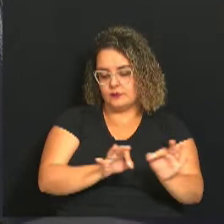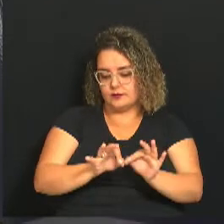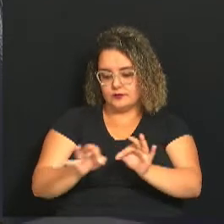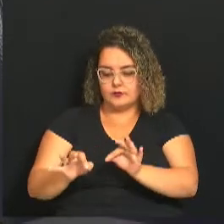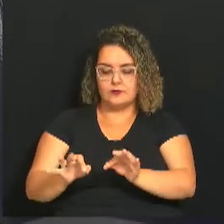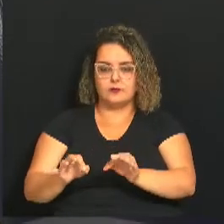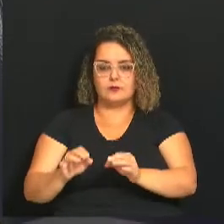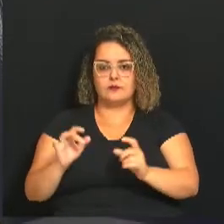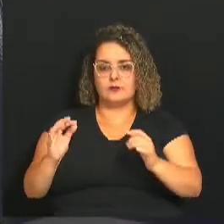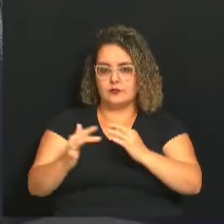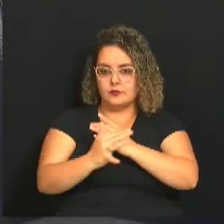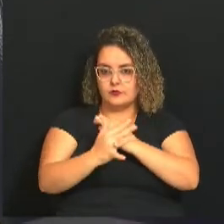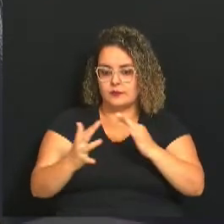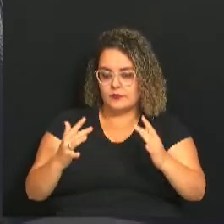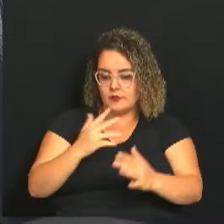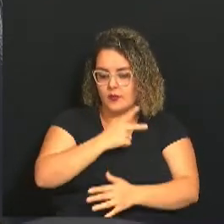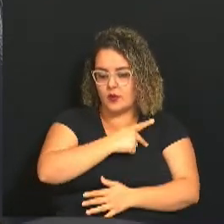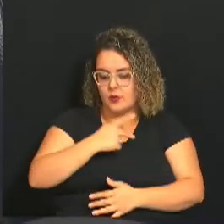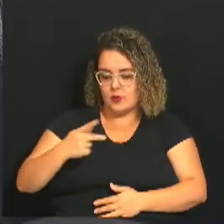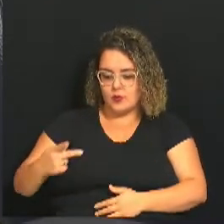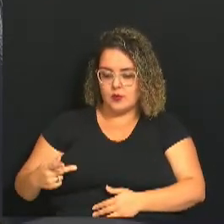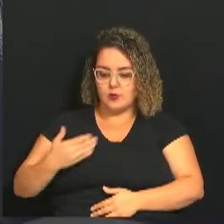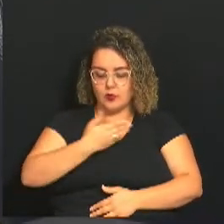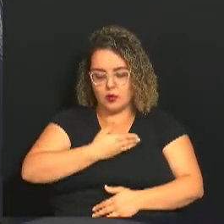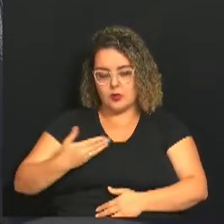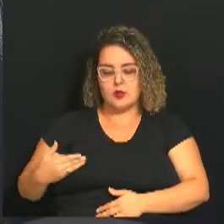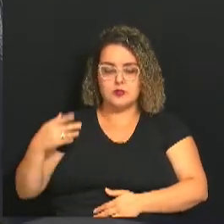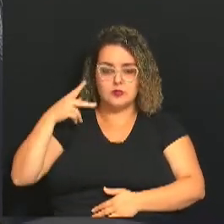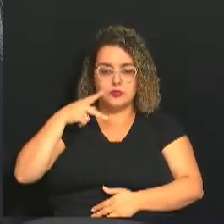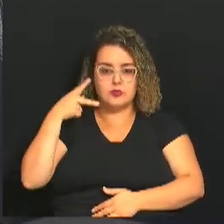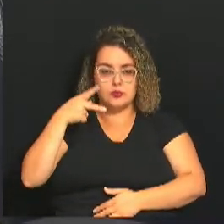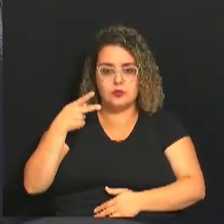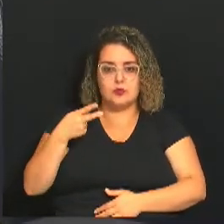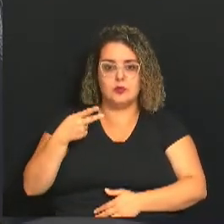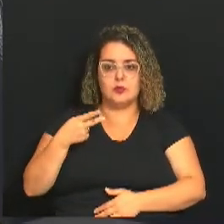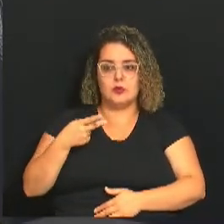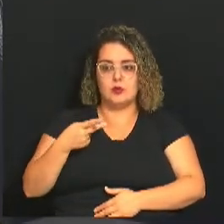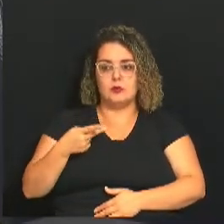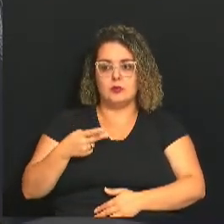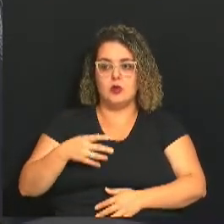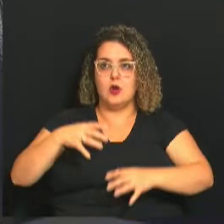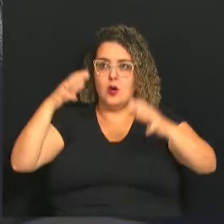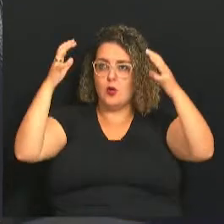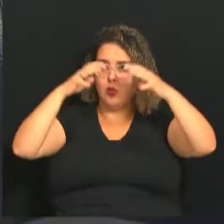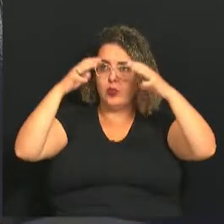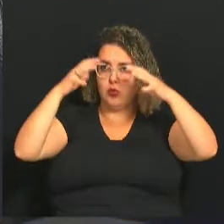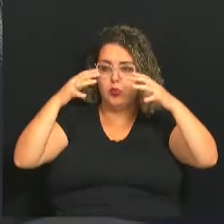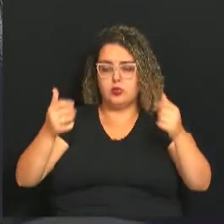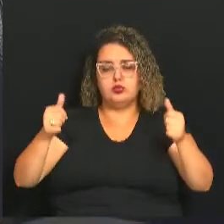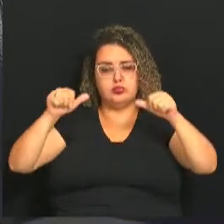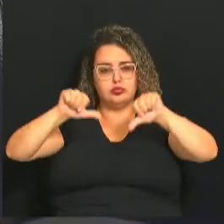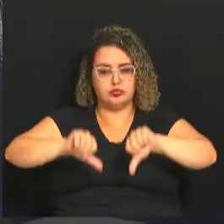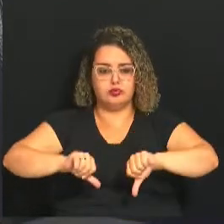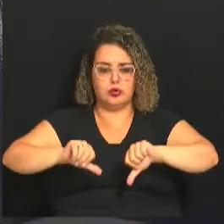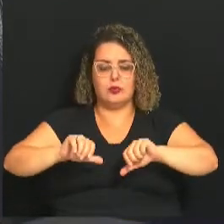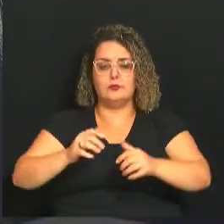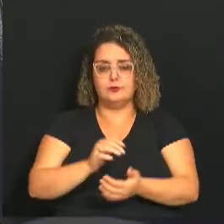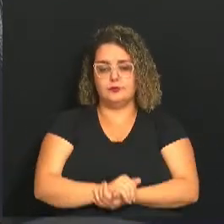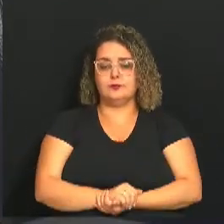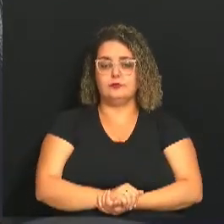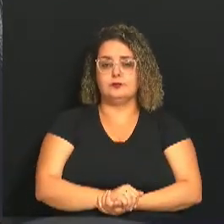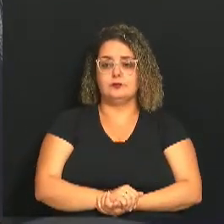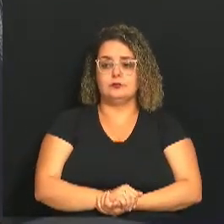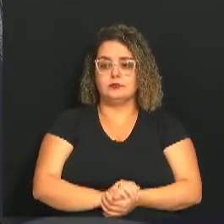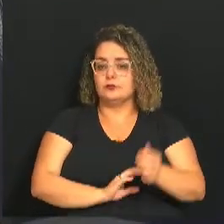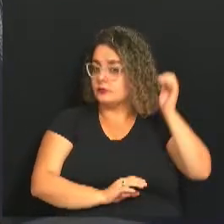públicas para prevenção e combate a desastres ambientais. E aí, então, Marcelo, eu passo a